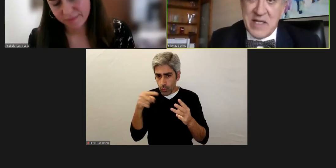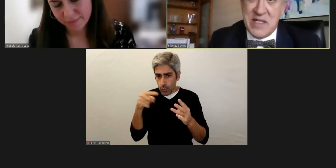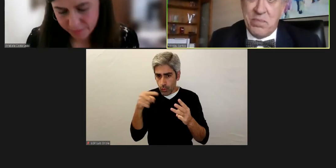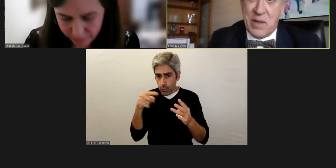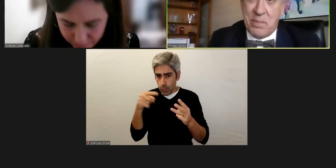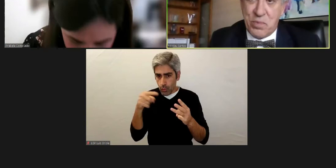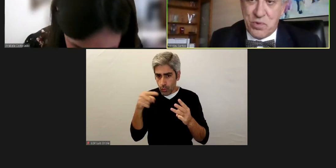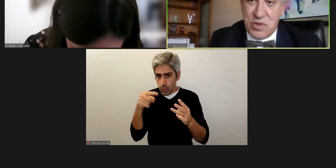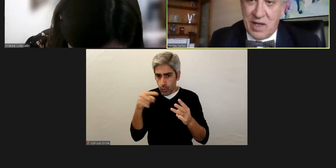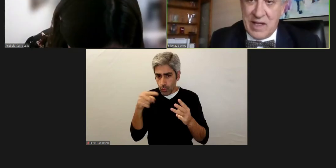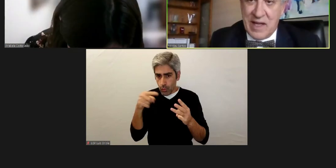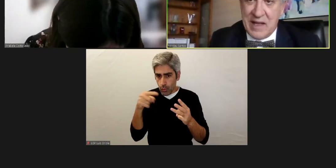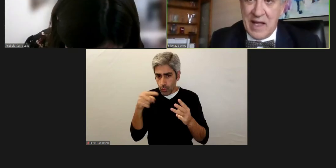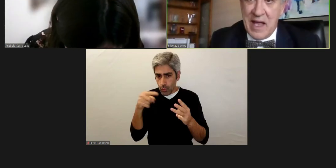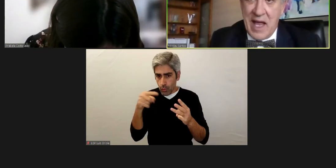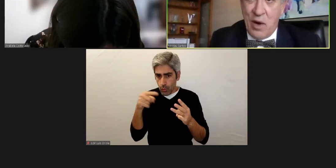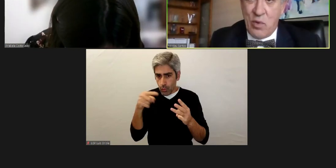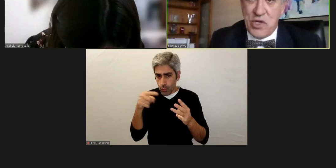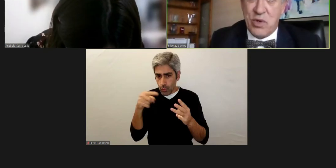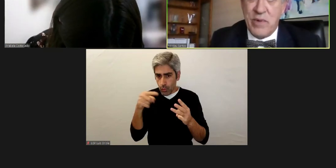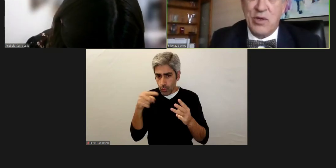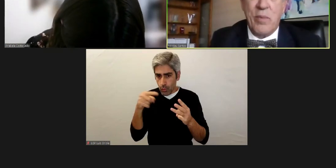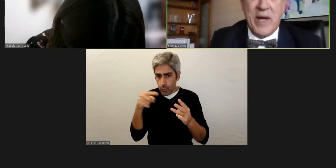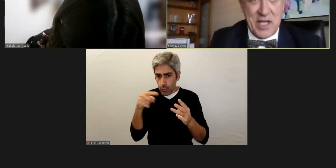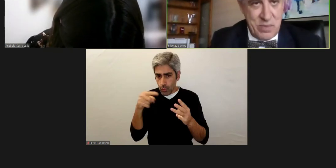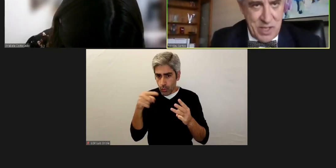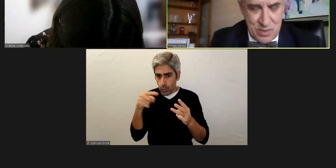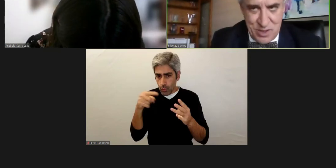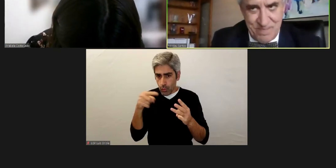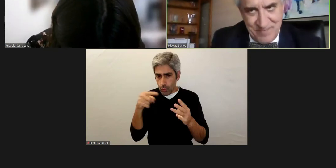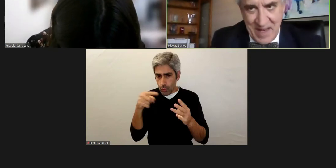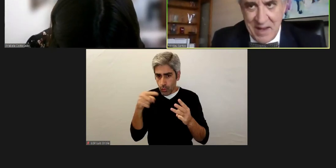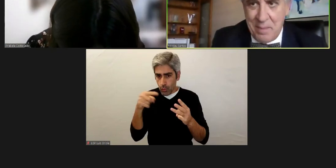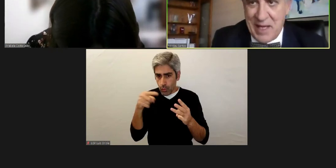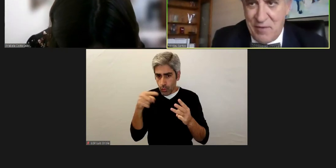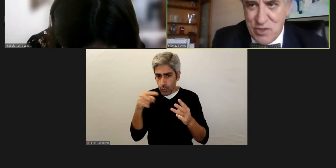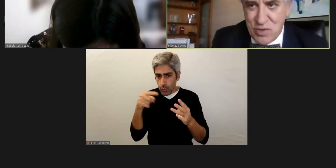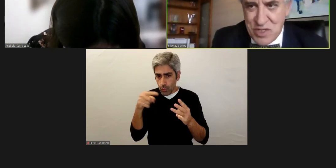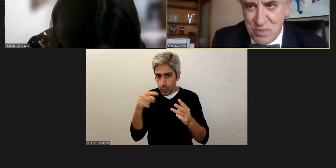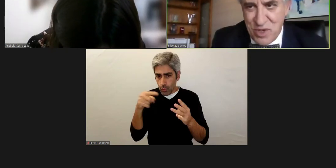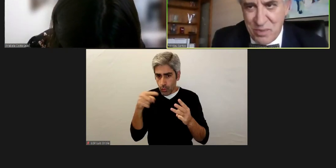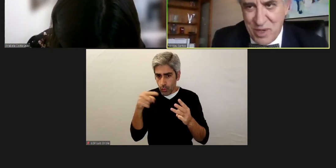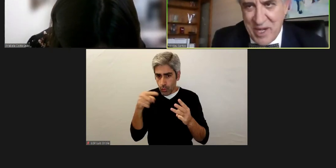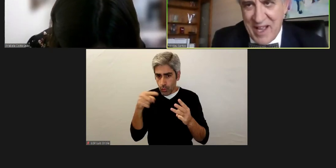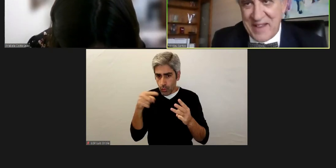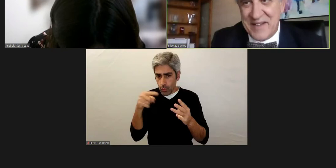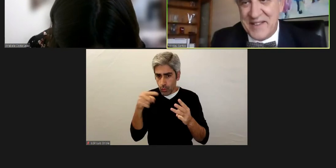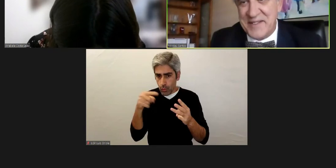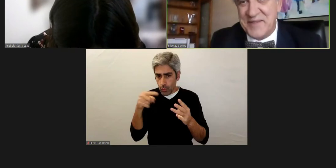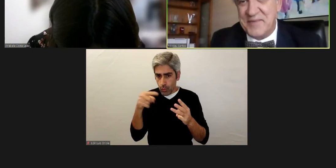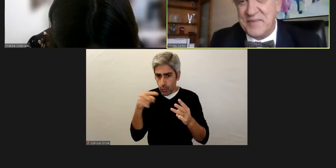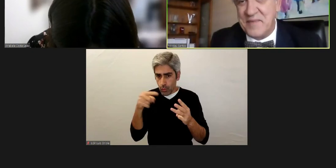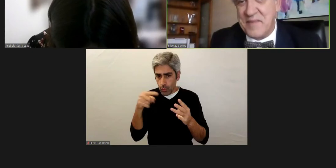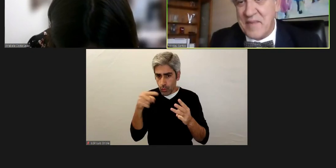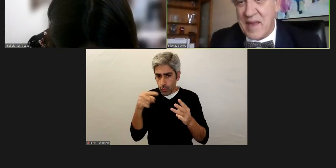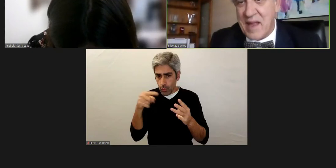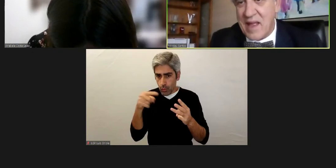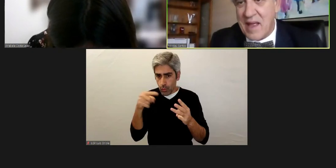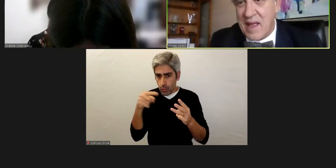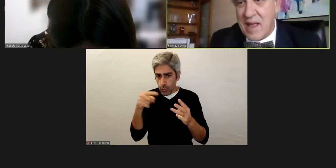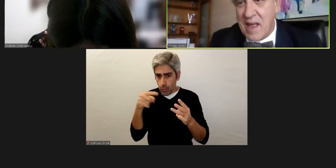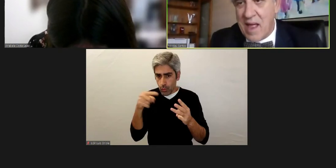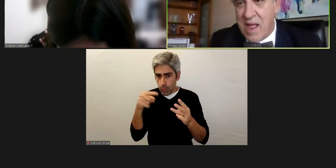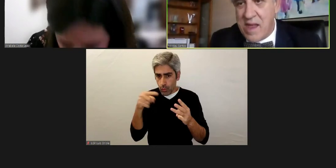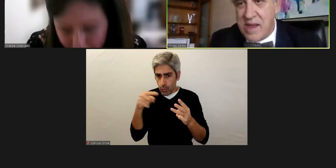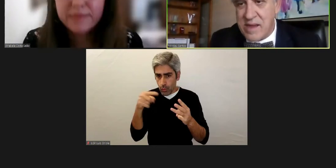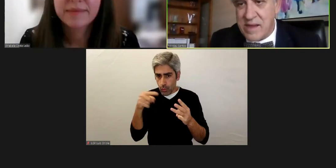que o princípio da proporcionalidade é o instrumento de combate às mesmas? A palavra é sua, senhora professora. Muito obrigado.